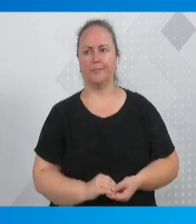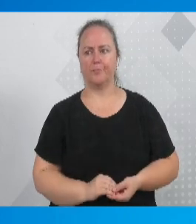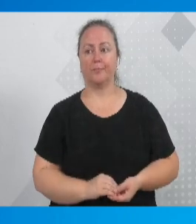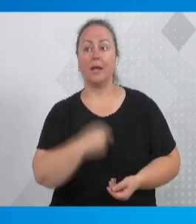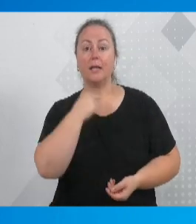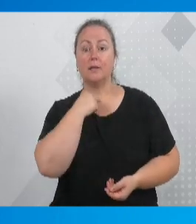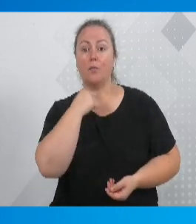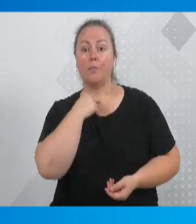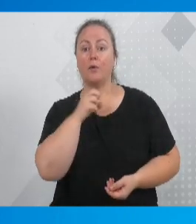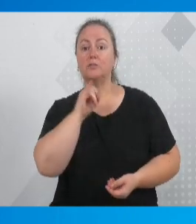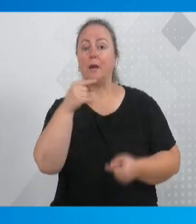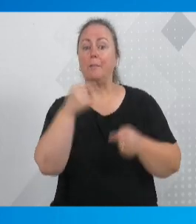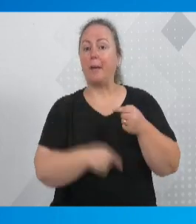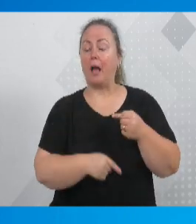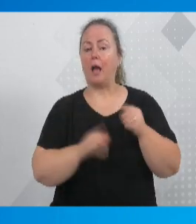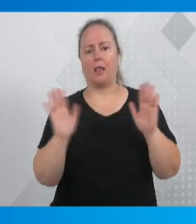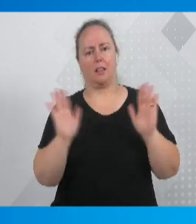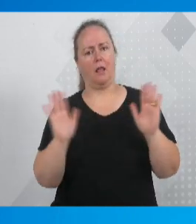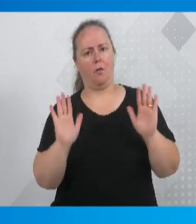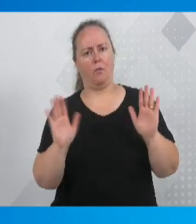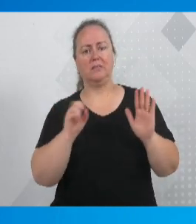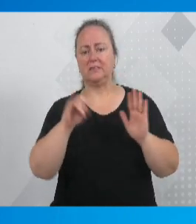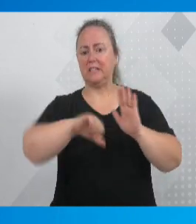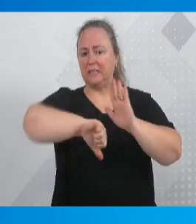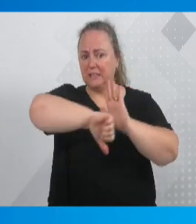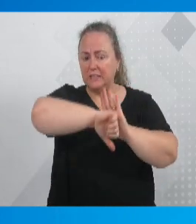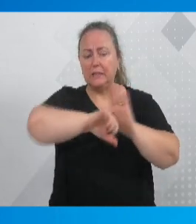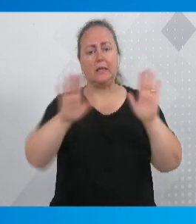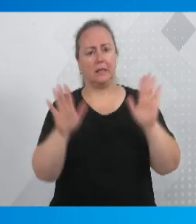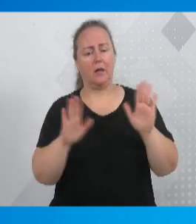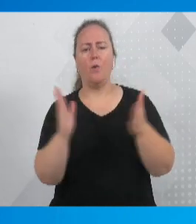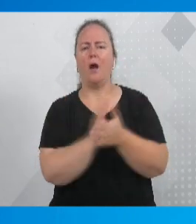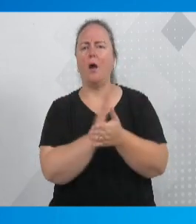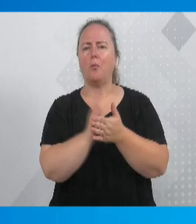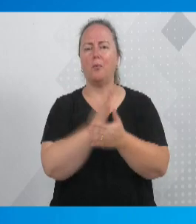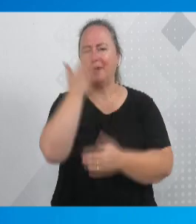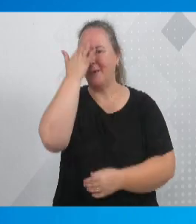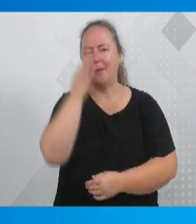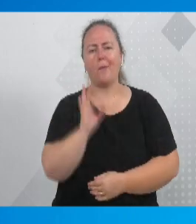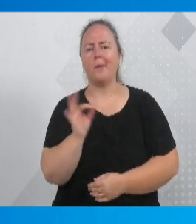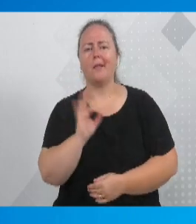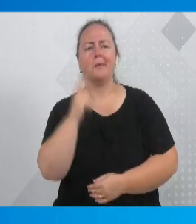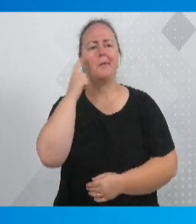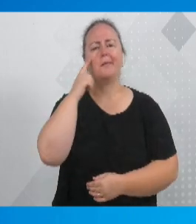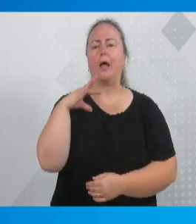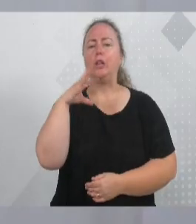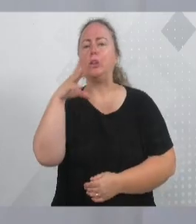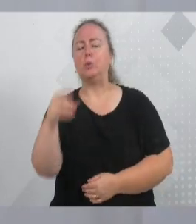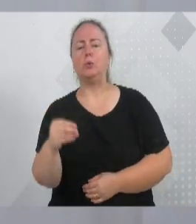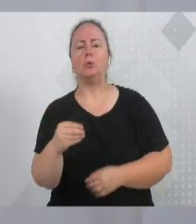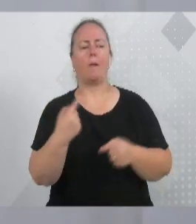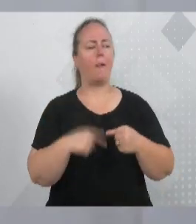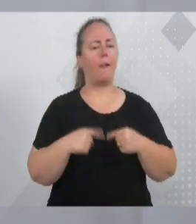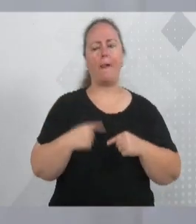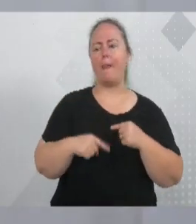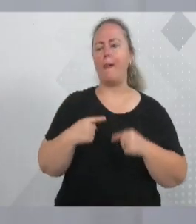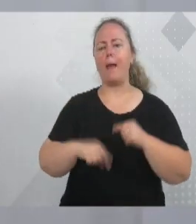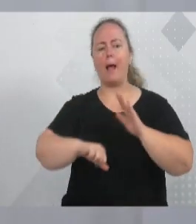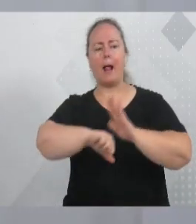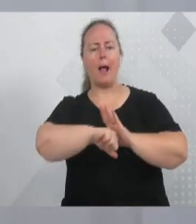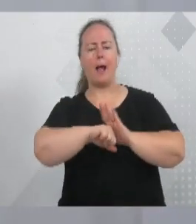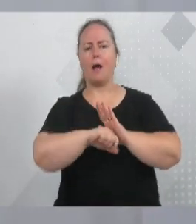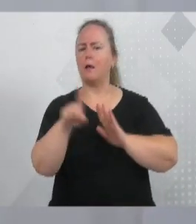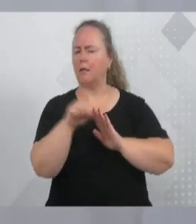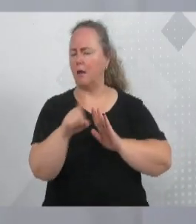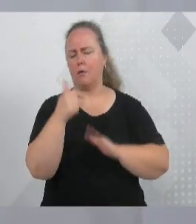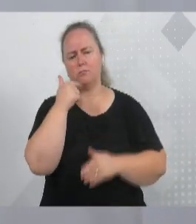coisa irregular coisa irregular É algumas pessoas não entendem isso acho que Vereador tem que fazer tudo irregular tem que fazer coisa irregular não tem como